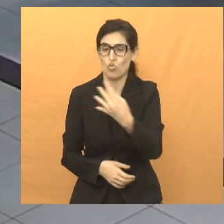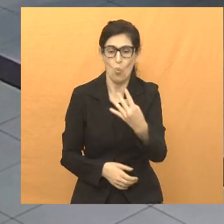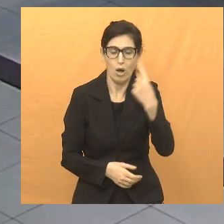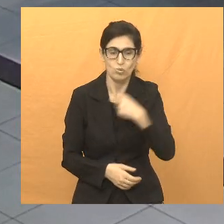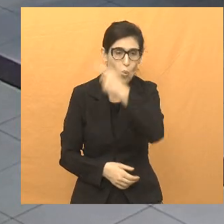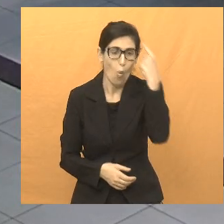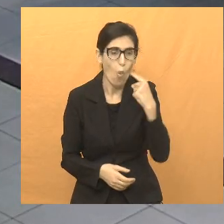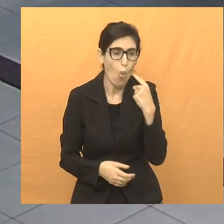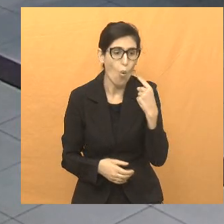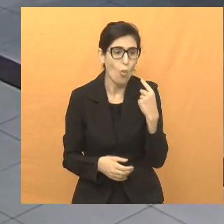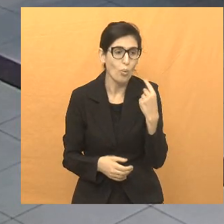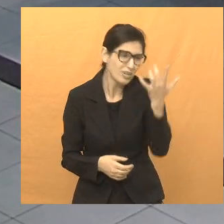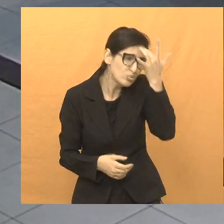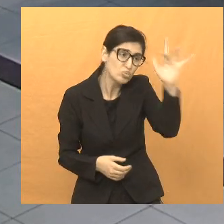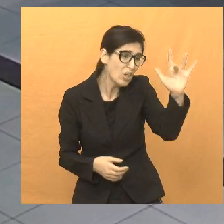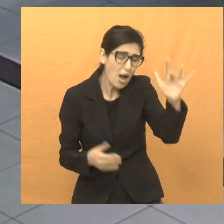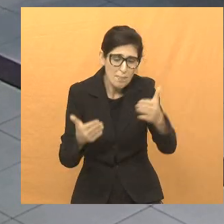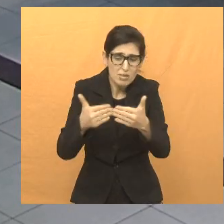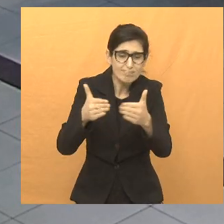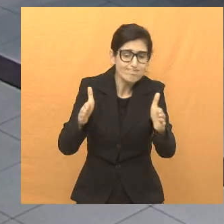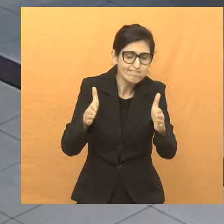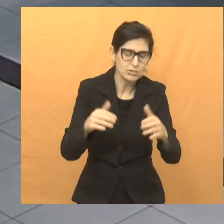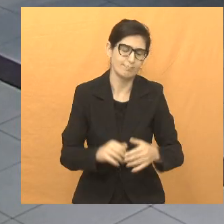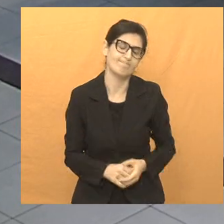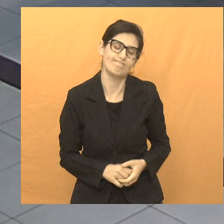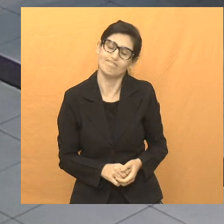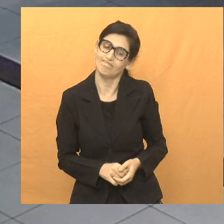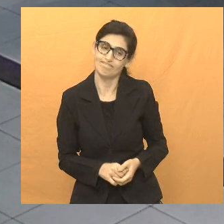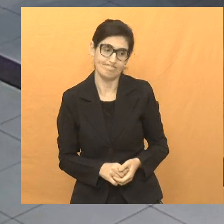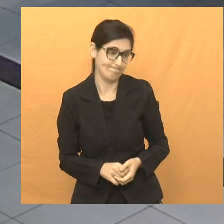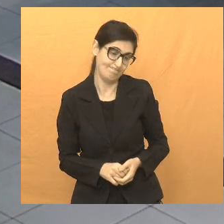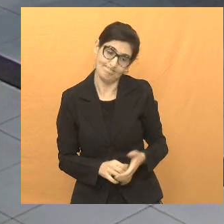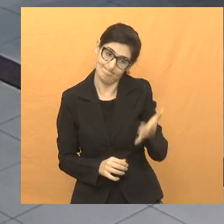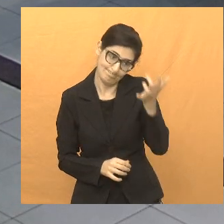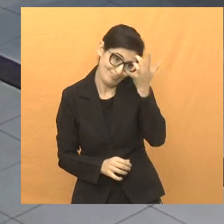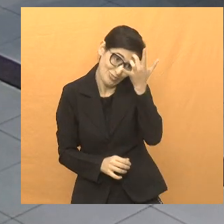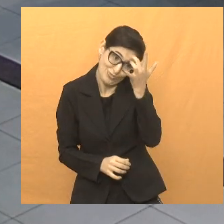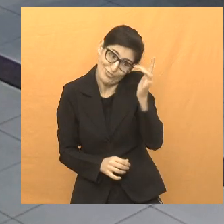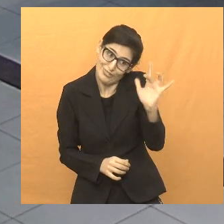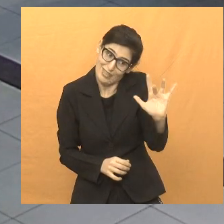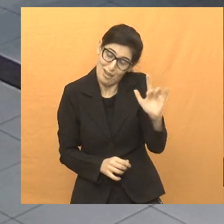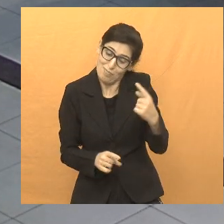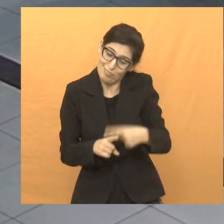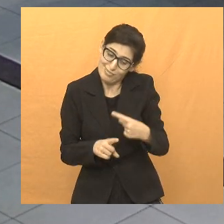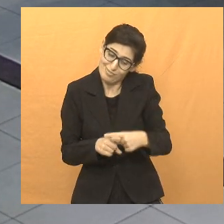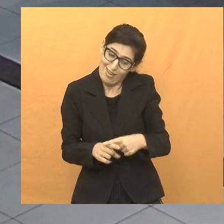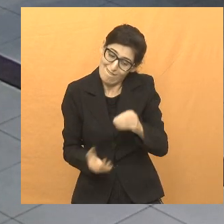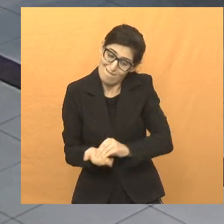Então, você tem que fazer um centro de custo, saber se você consegue fazer tudo que você queria fazer, né?